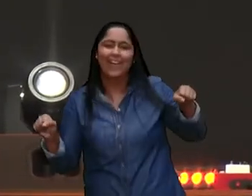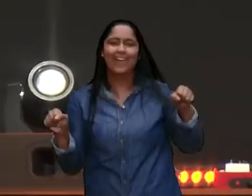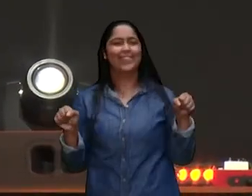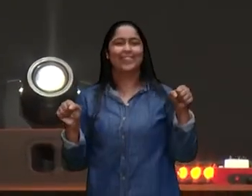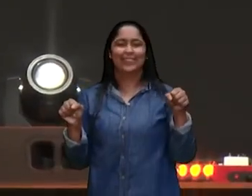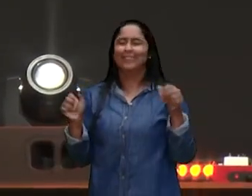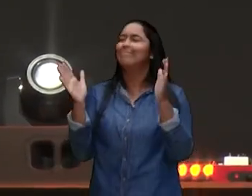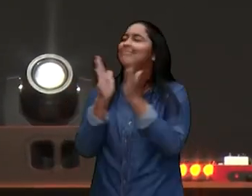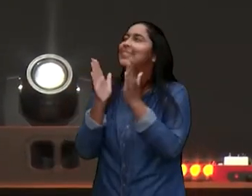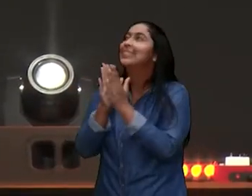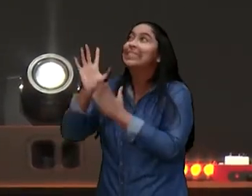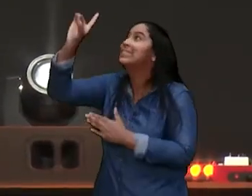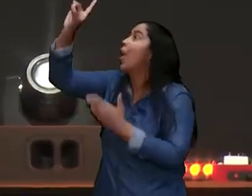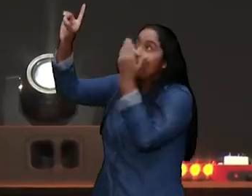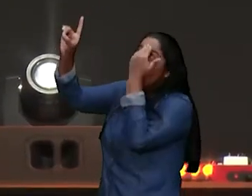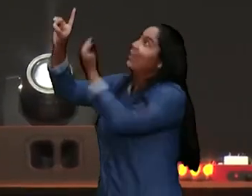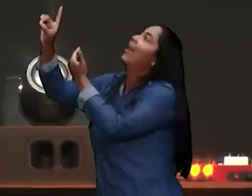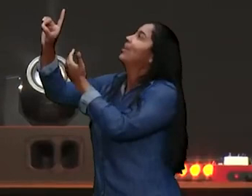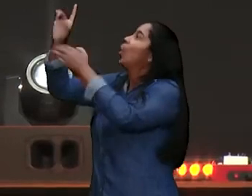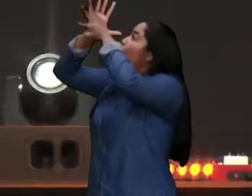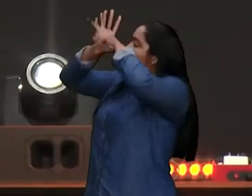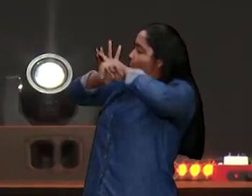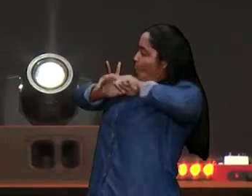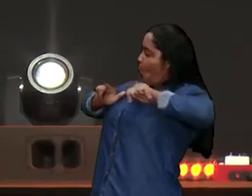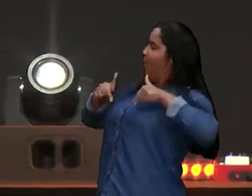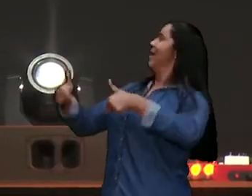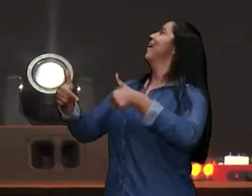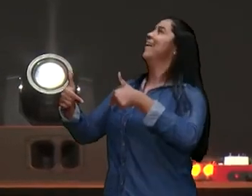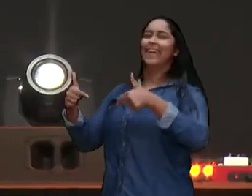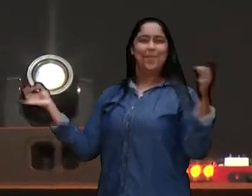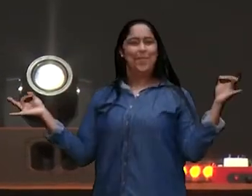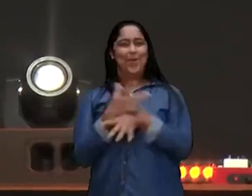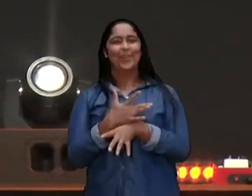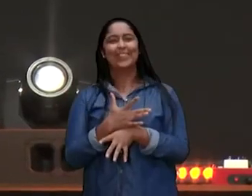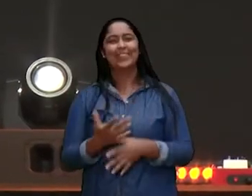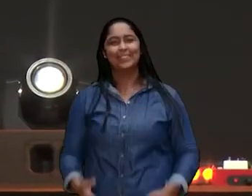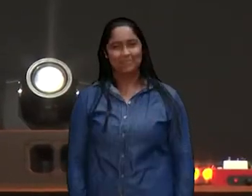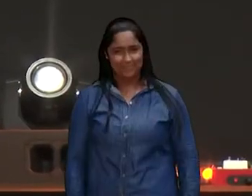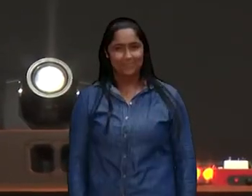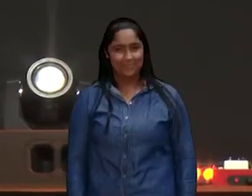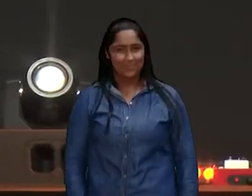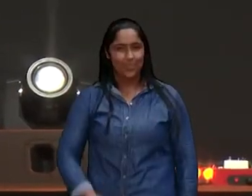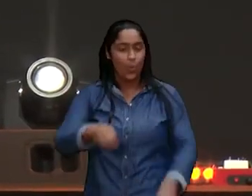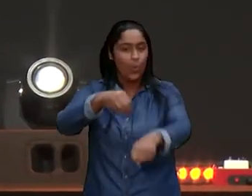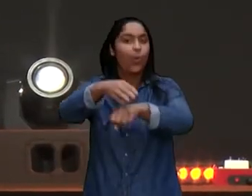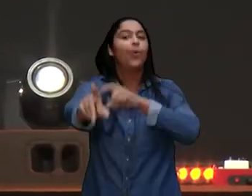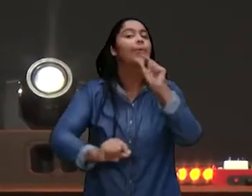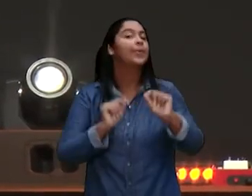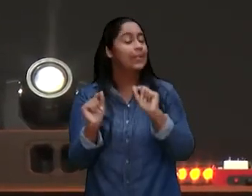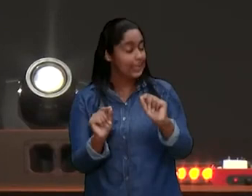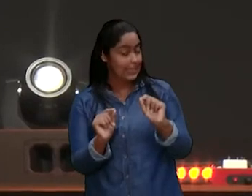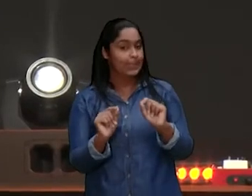pela cura que o senhor promoveu gente que coisa interessante mas tem mais uma coisa que a gente não está aqui é que nem